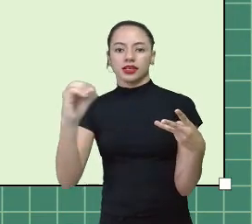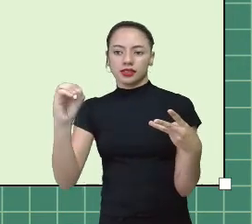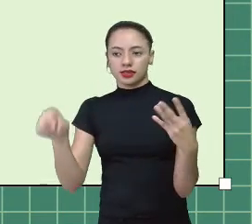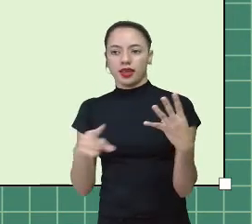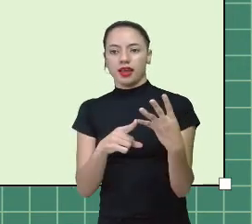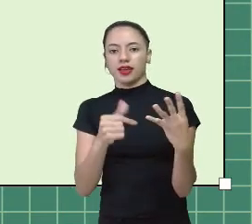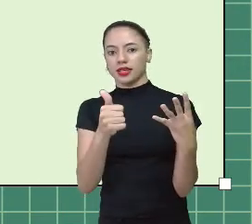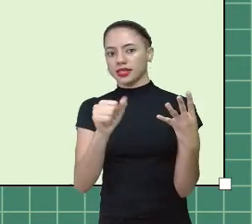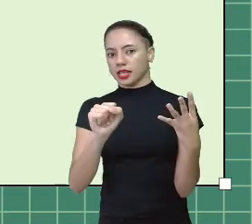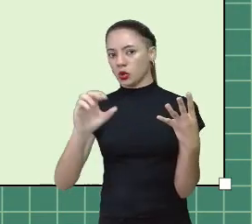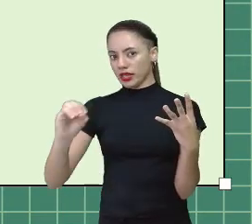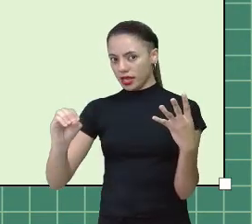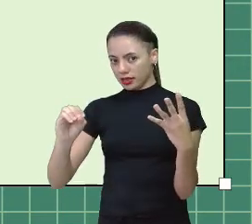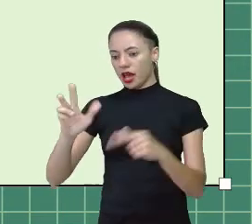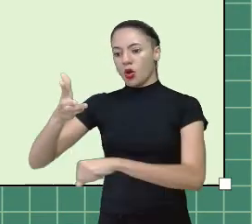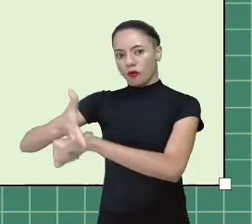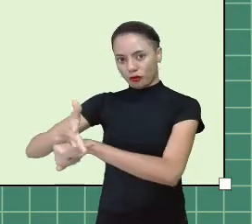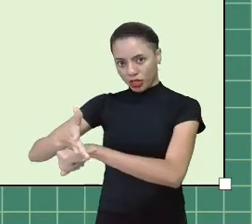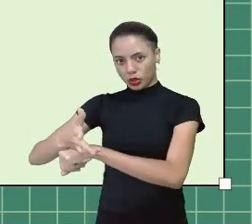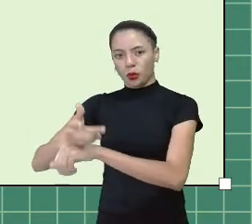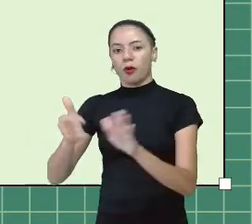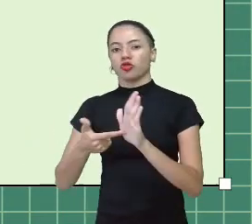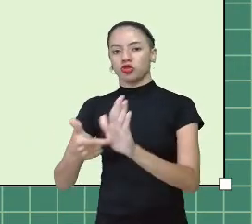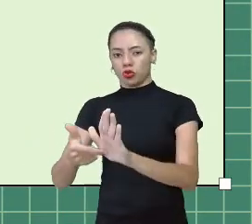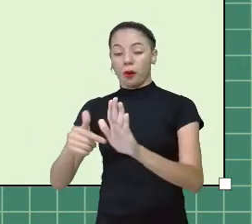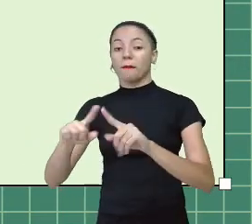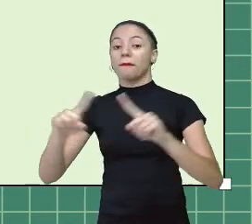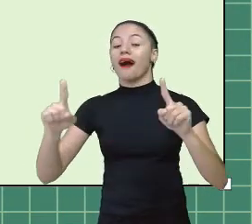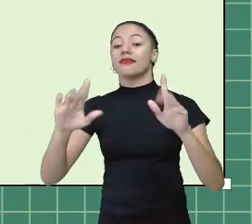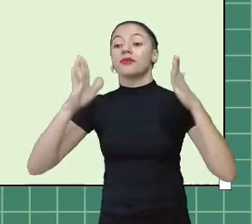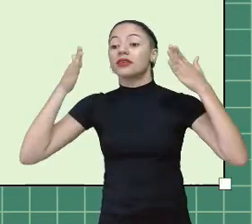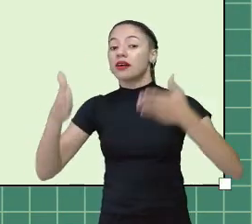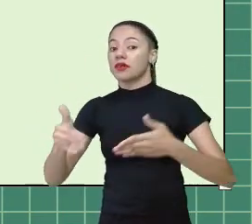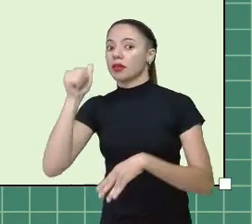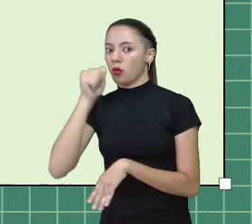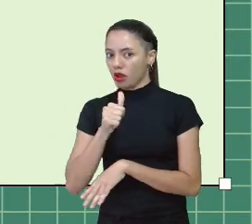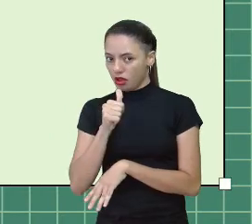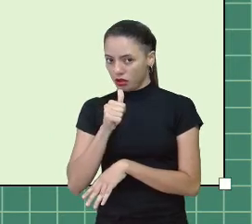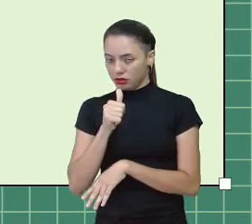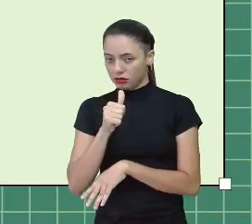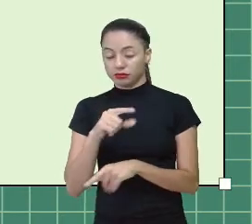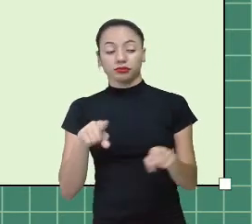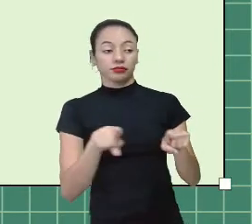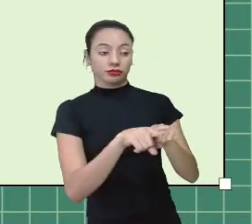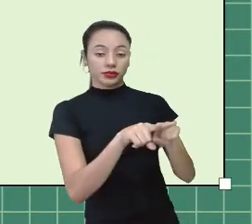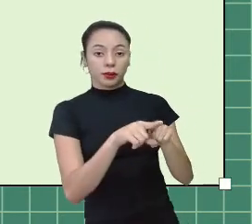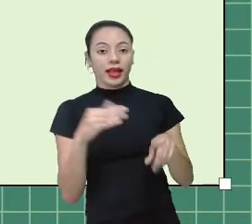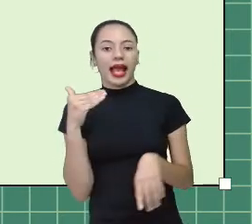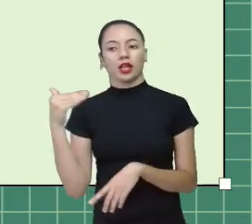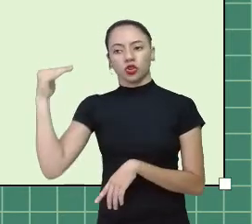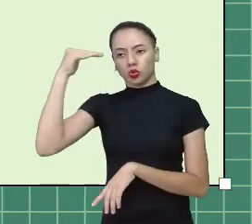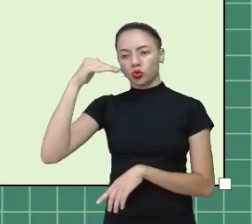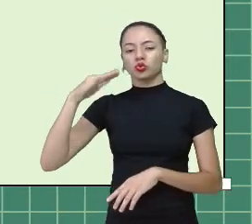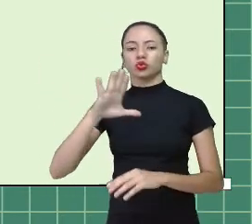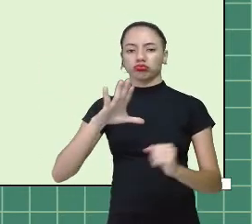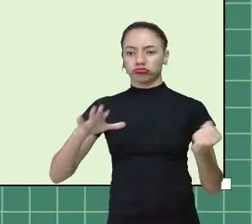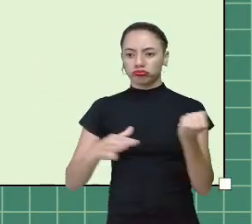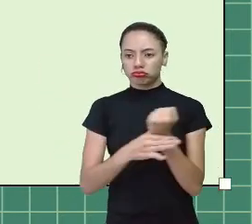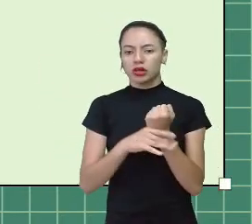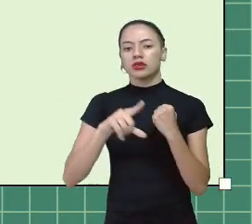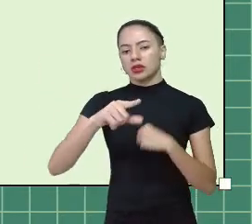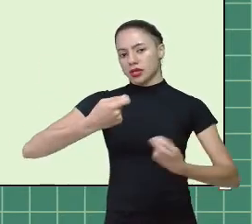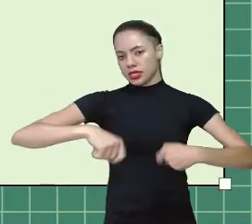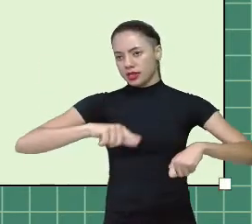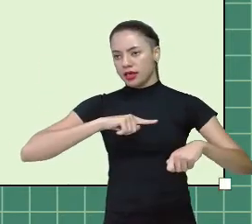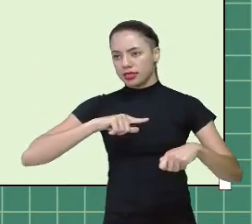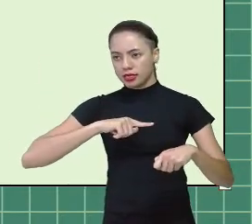ali no vídeo, né? Mas no caso de mulheres, ali especificamente. Especificamente, né? É sim. É adulto de confiança, né, que você deve ter em sua vida. Também tem